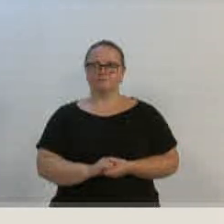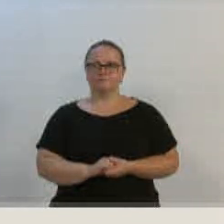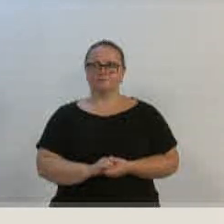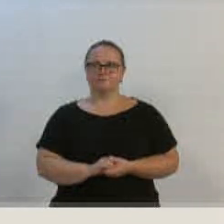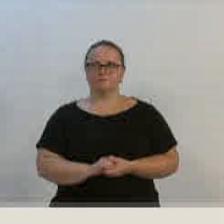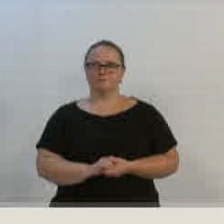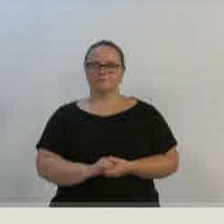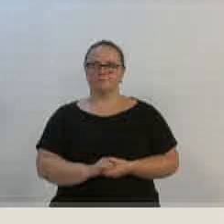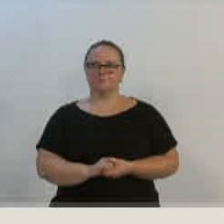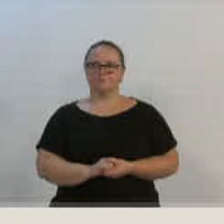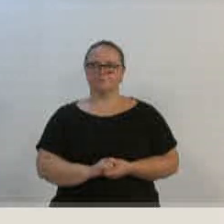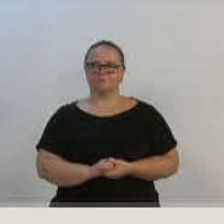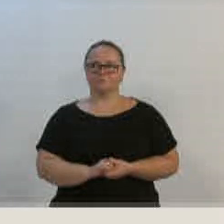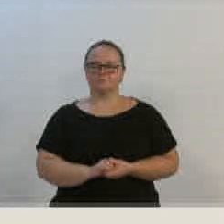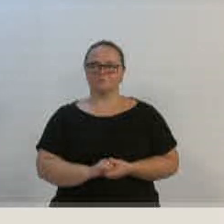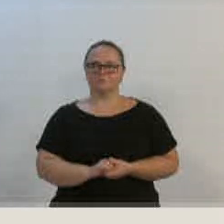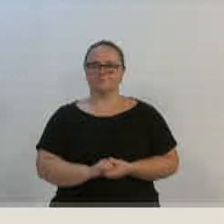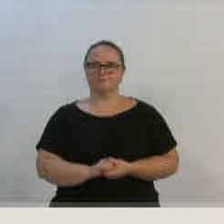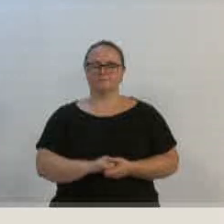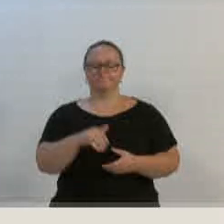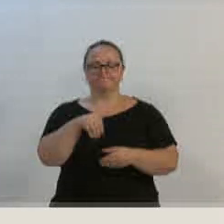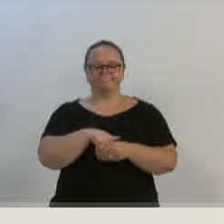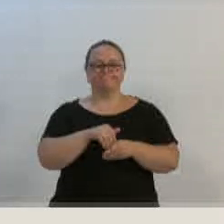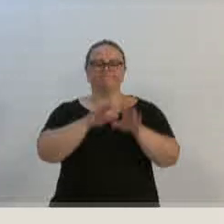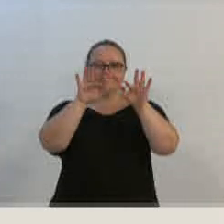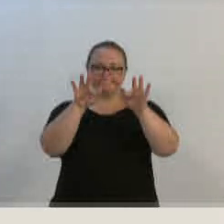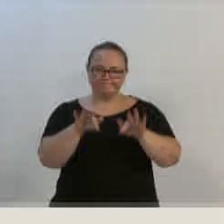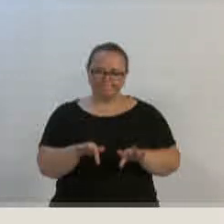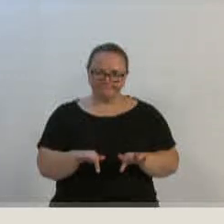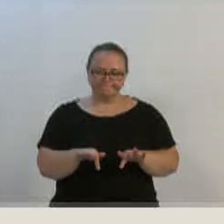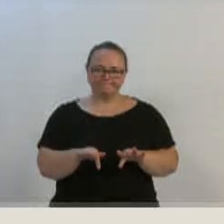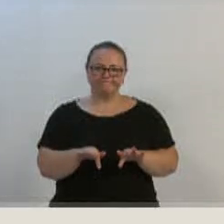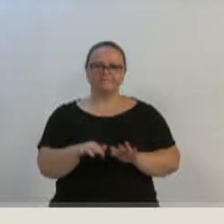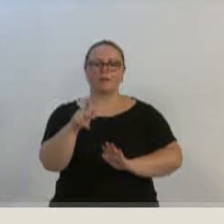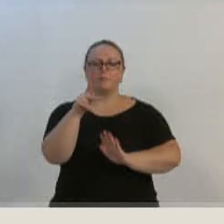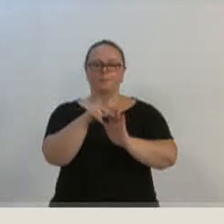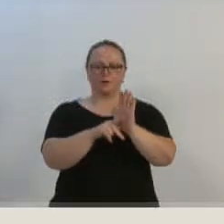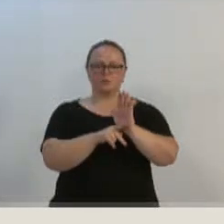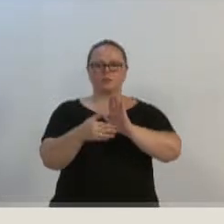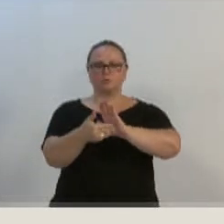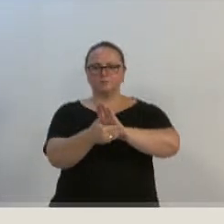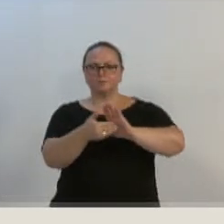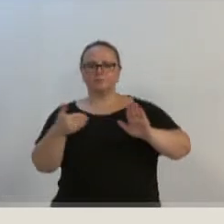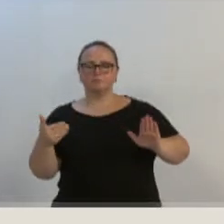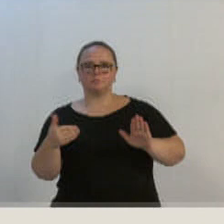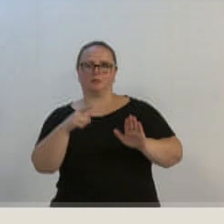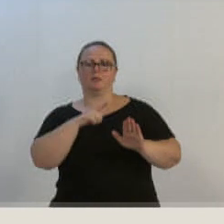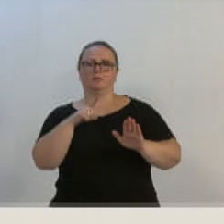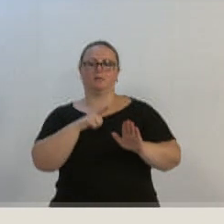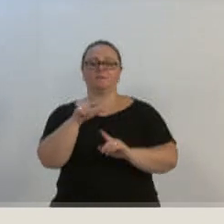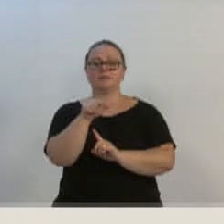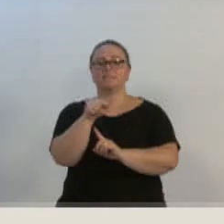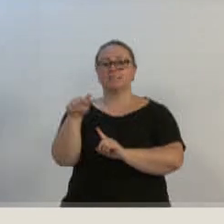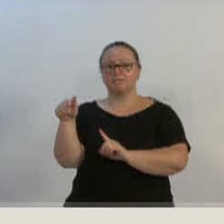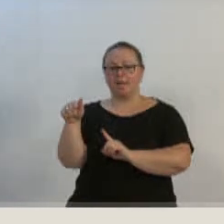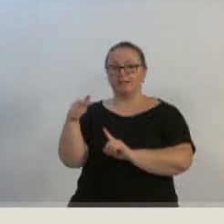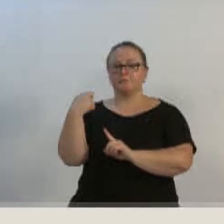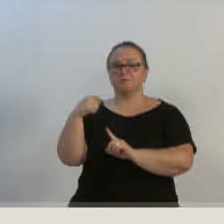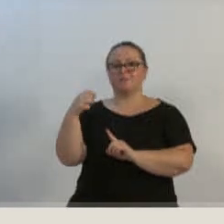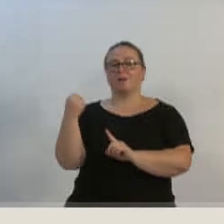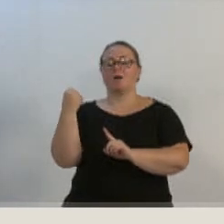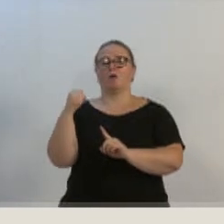Acabou ou não? Votação encerrada, projeto rejeitado, uma vez que teve 7 votos e havia necessidade de ter